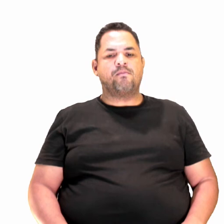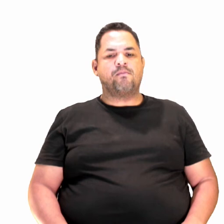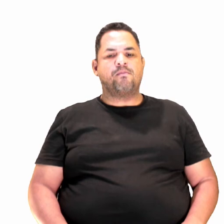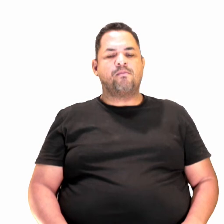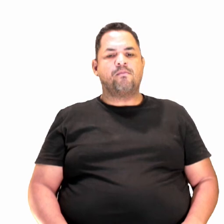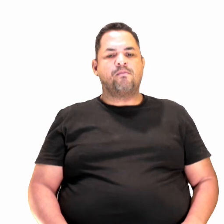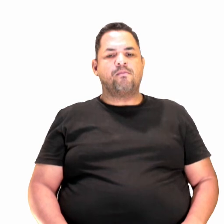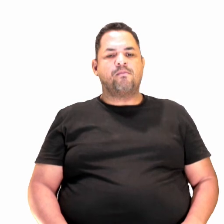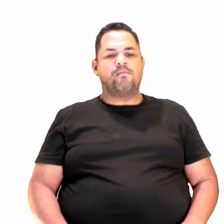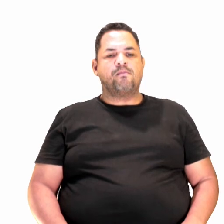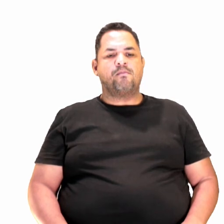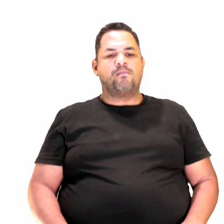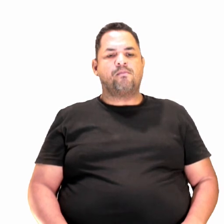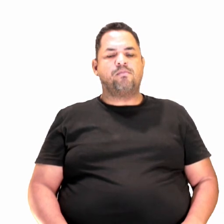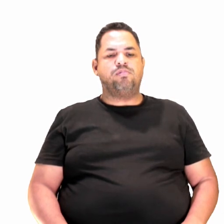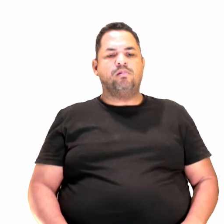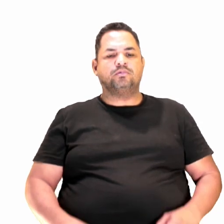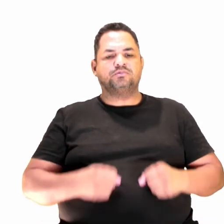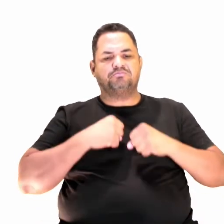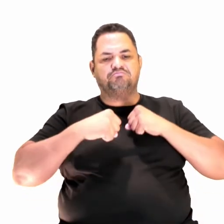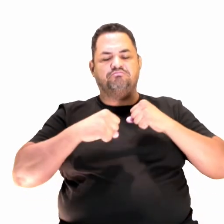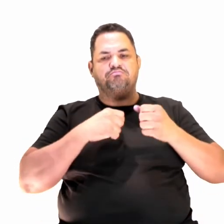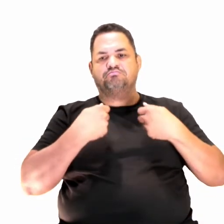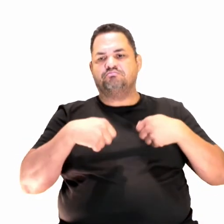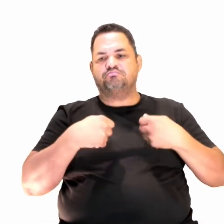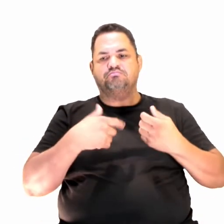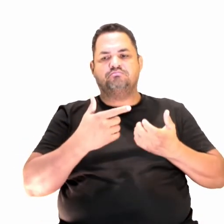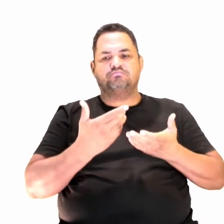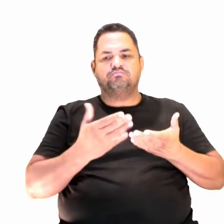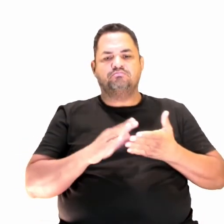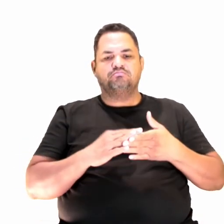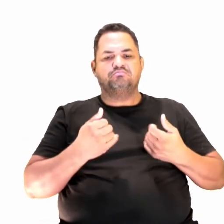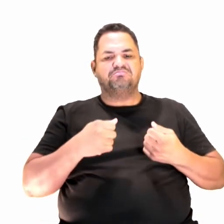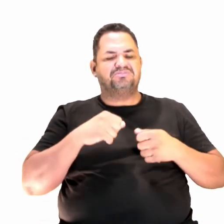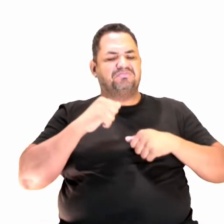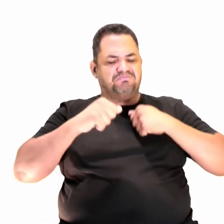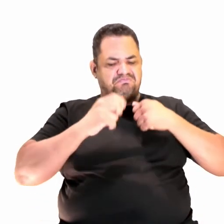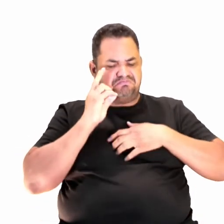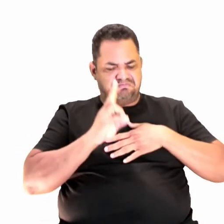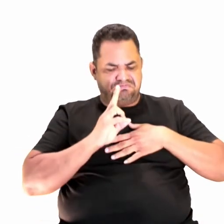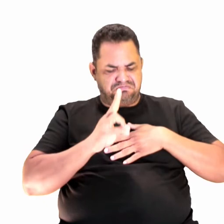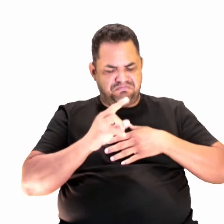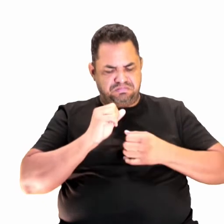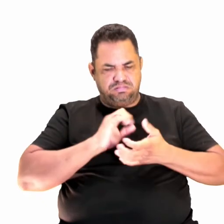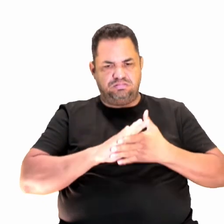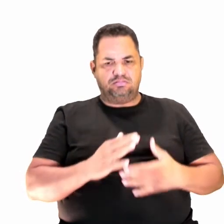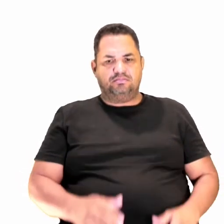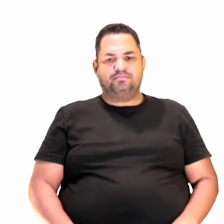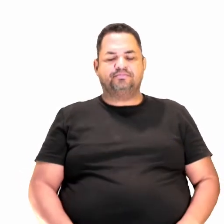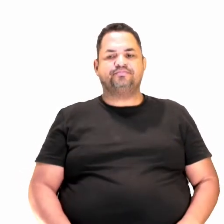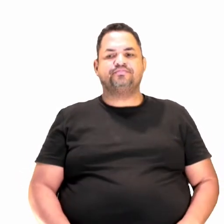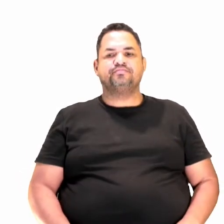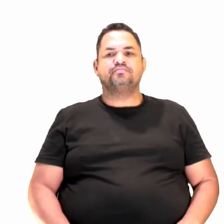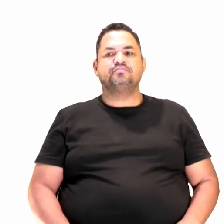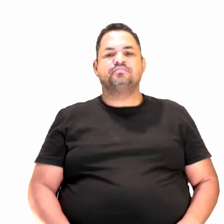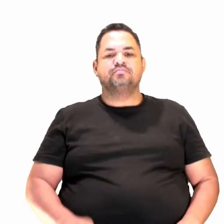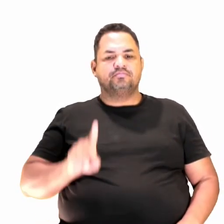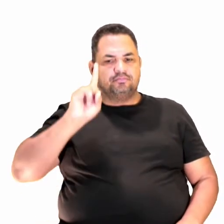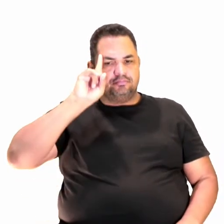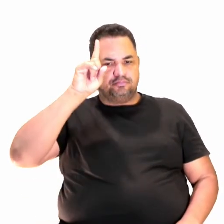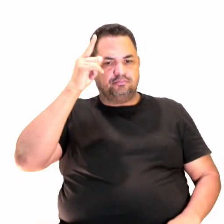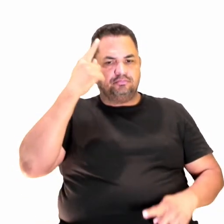seja, os atletas não devem se exercitar obsessivamente. E aqui com a ideia